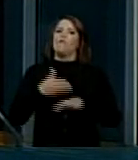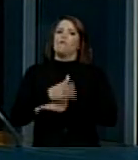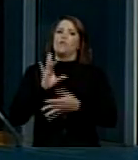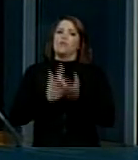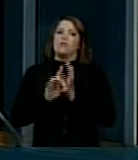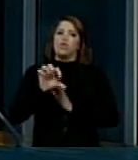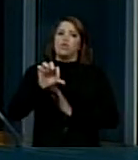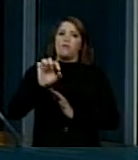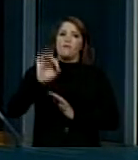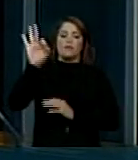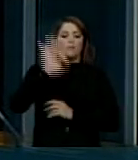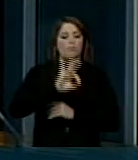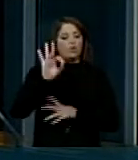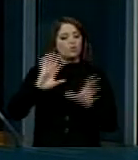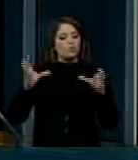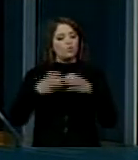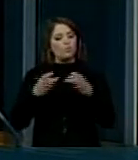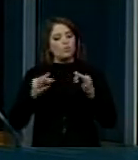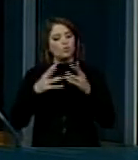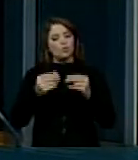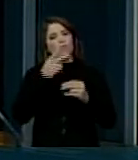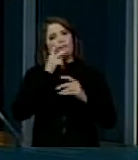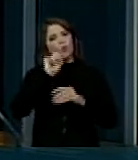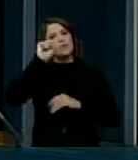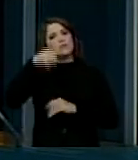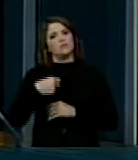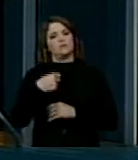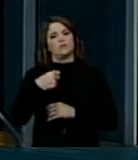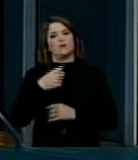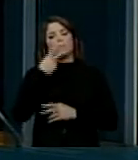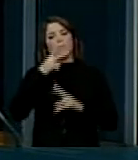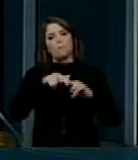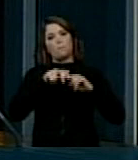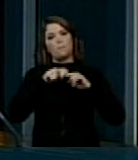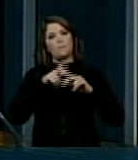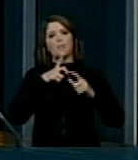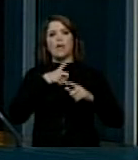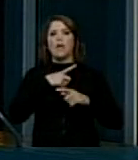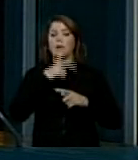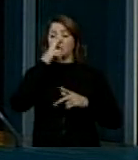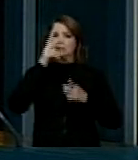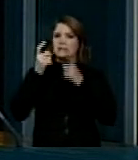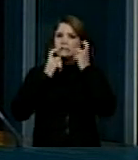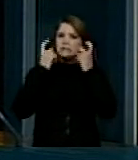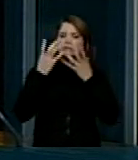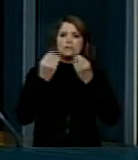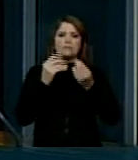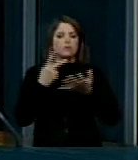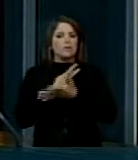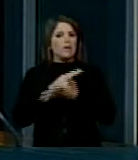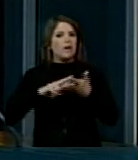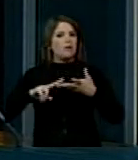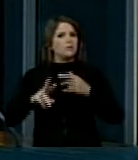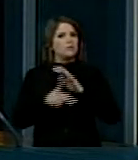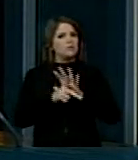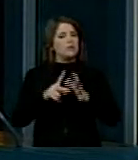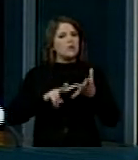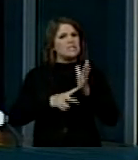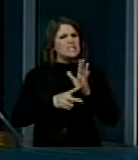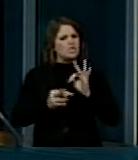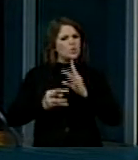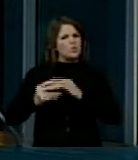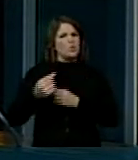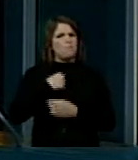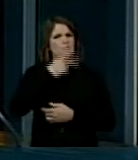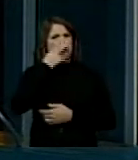e 90% da categoria disse sim. Assim sendo, é muito preocupante esse tipo de sindicalismo